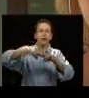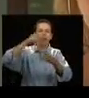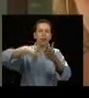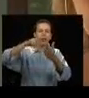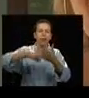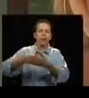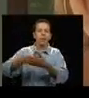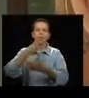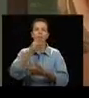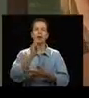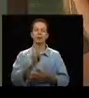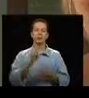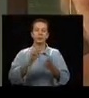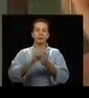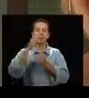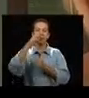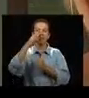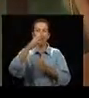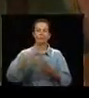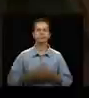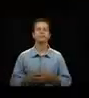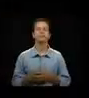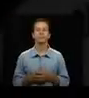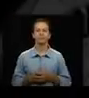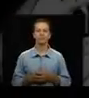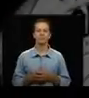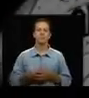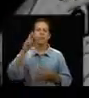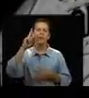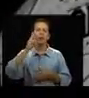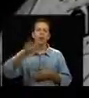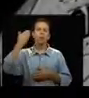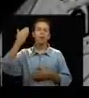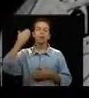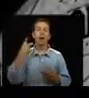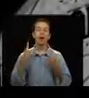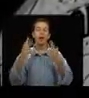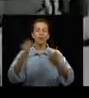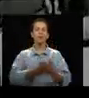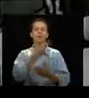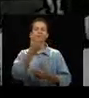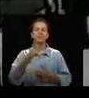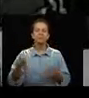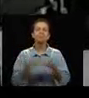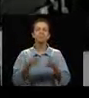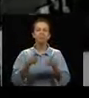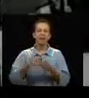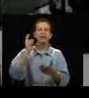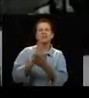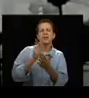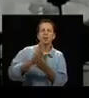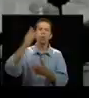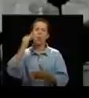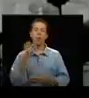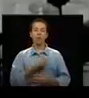sentada no colo do meu pai. Isso me fascina. Recordar o passado é viver 2 vezes.